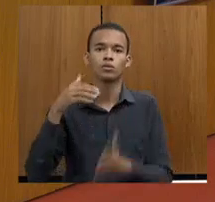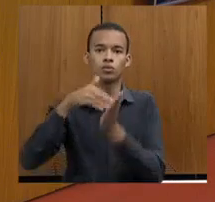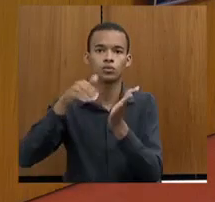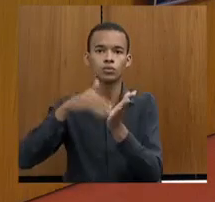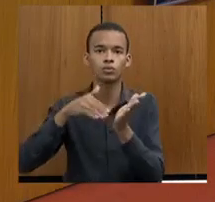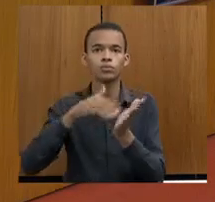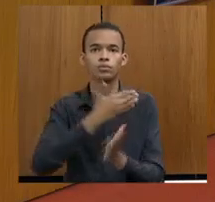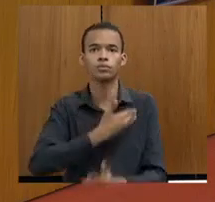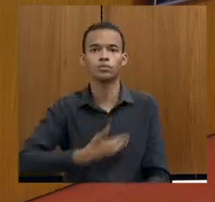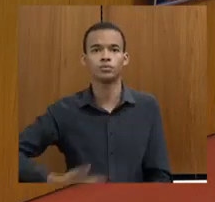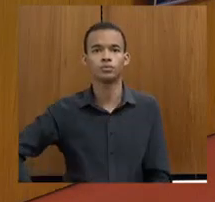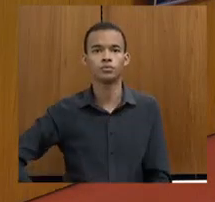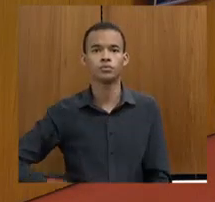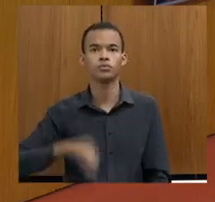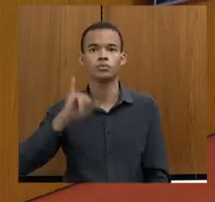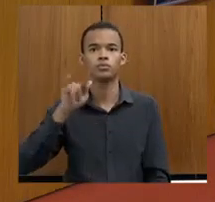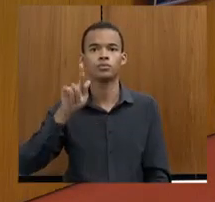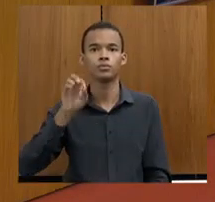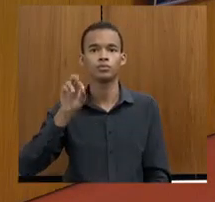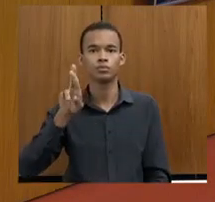governo e goreta